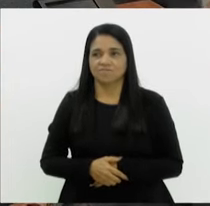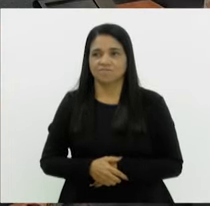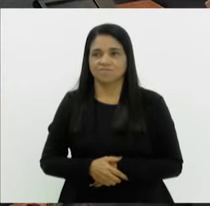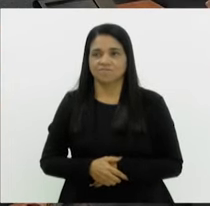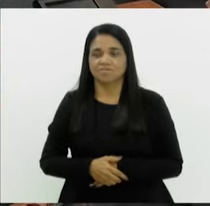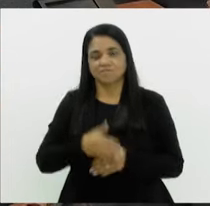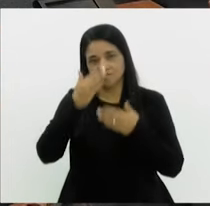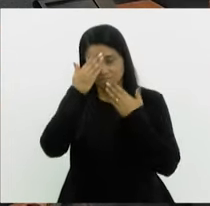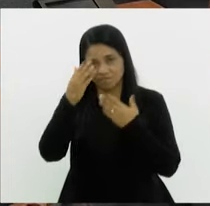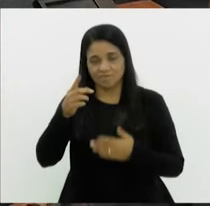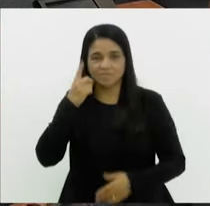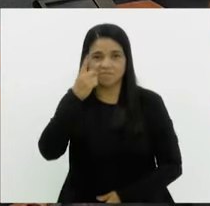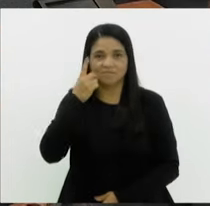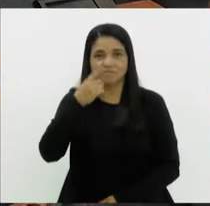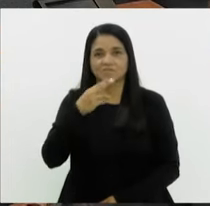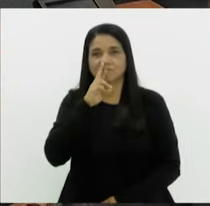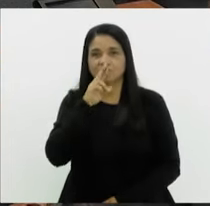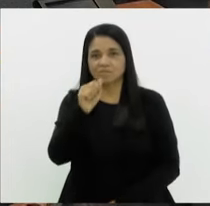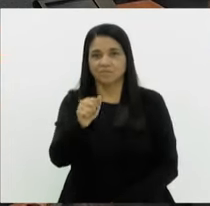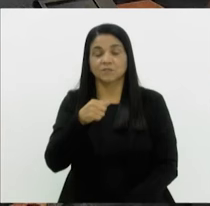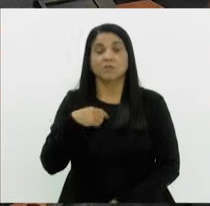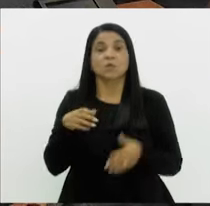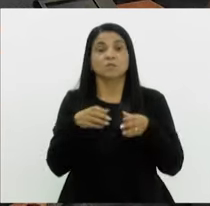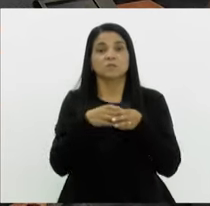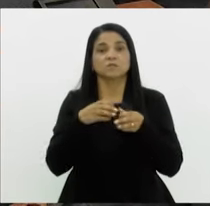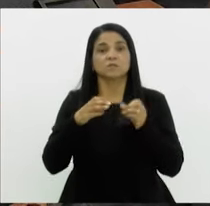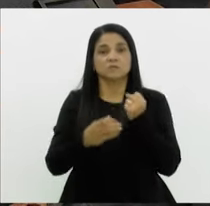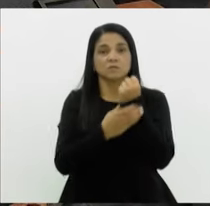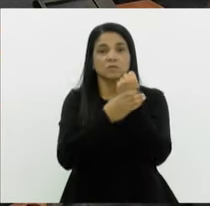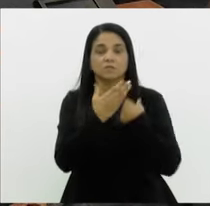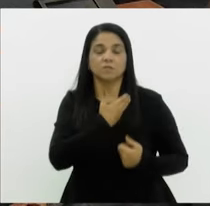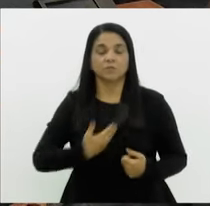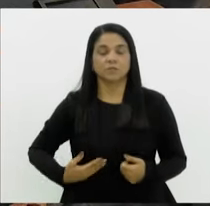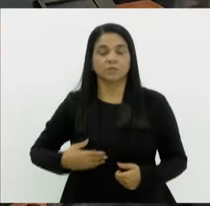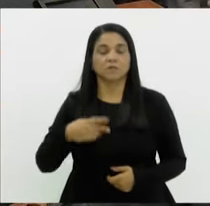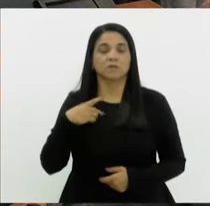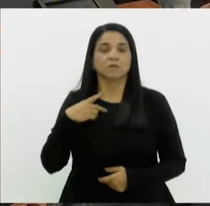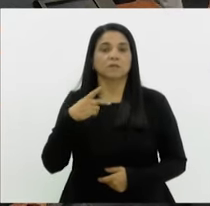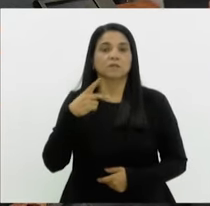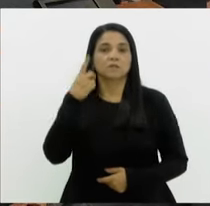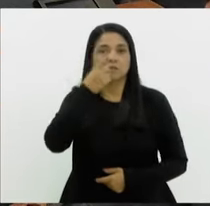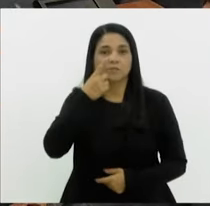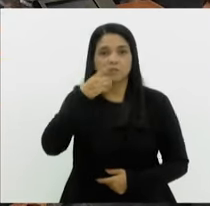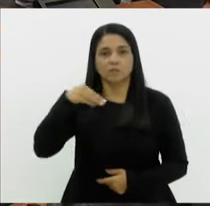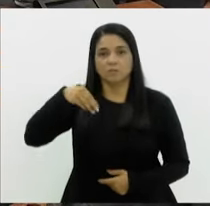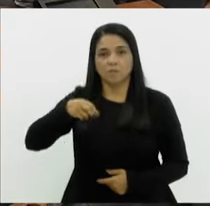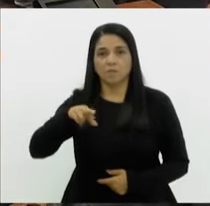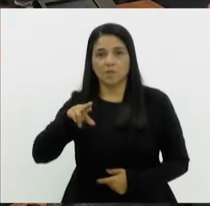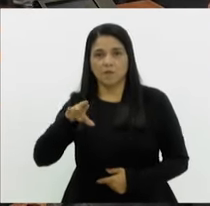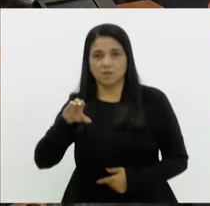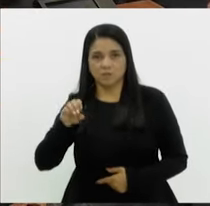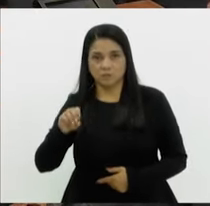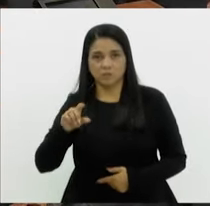Muito obrigado, deputado Amorim. Pela Comissão de Segurança Pública, deputado presidente Márcio Galberto.